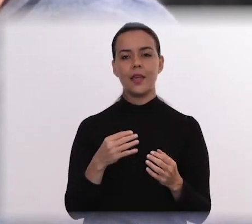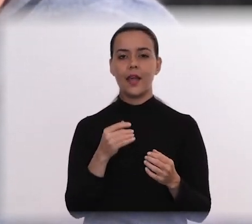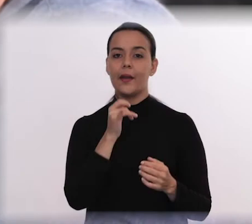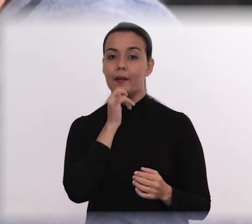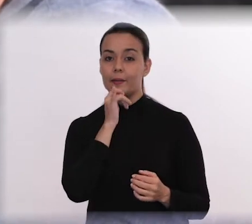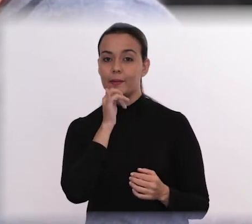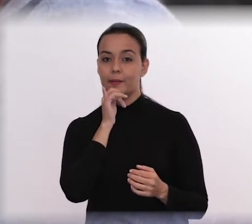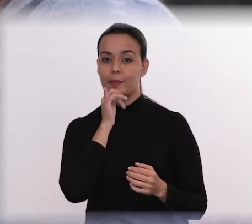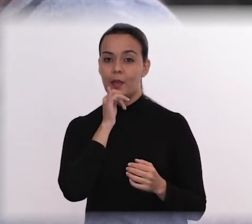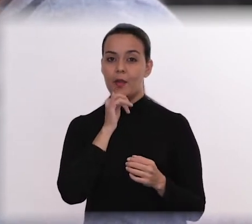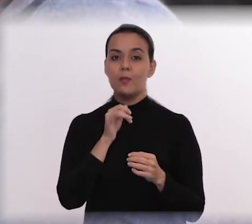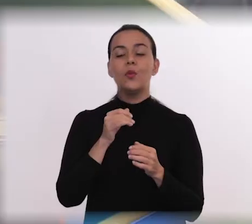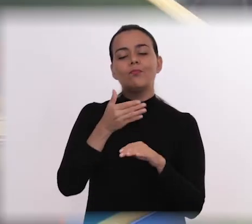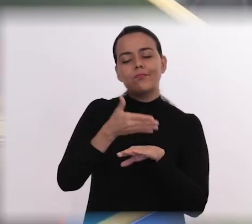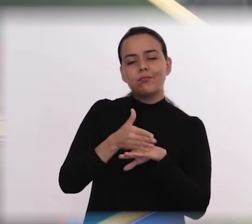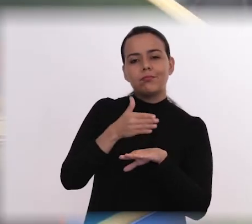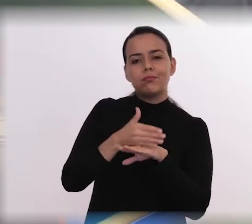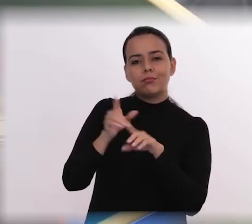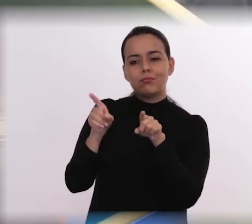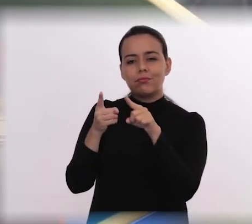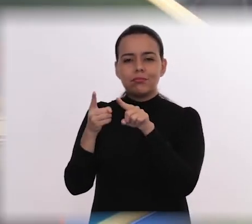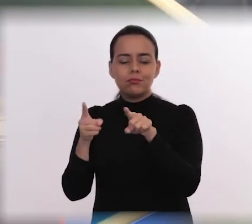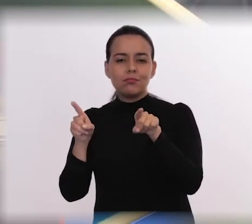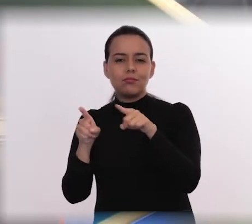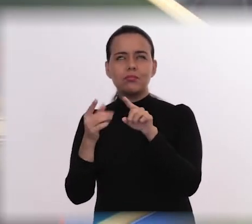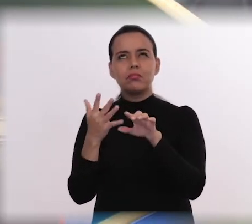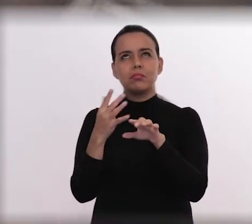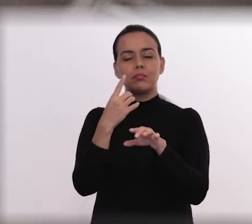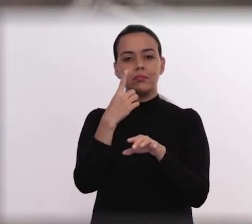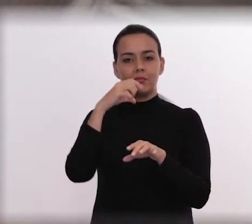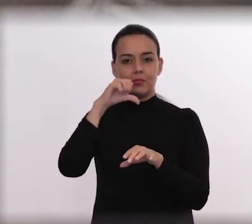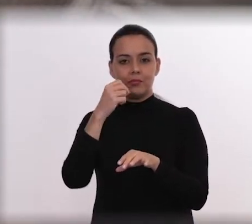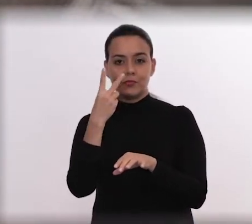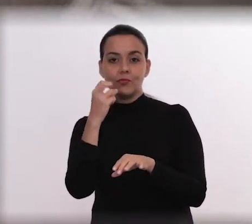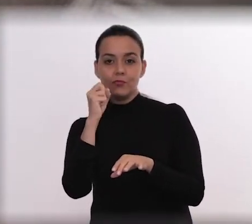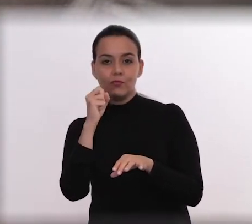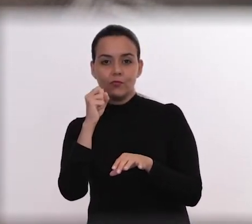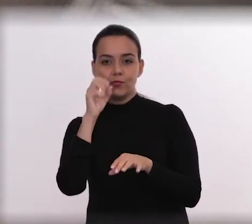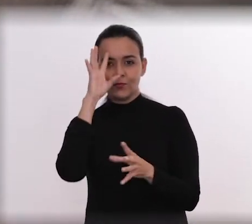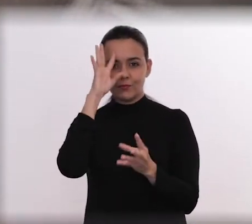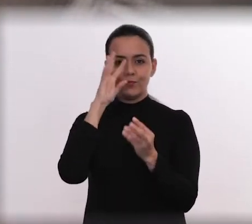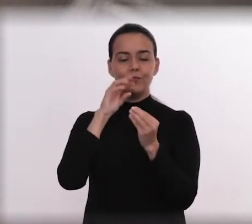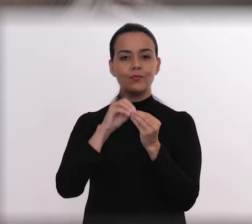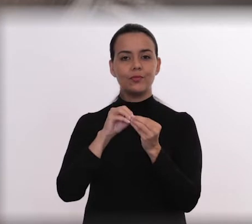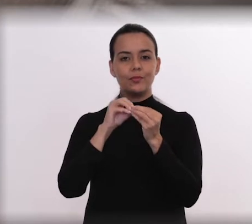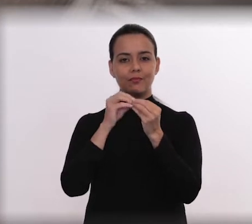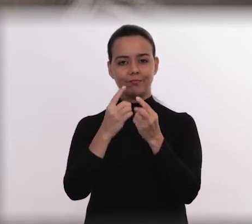ensaio sobre música brasileira em 1928.